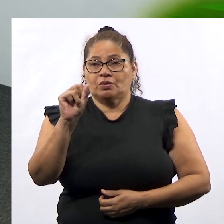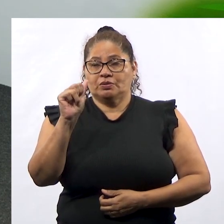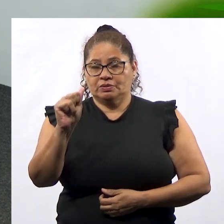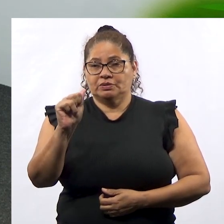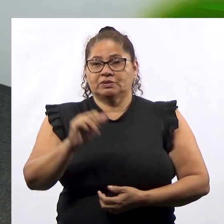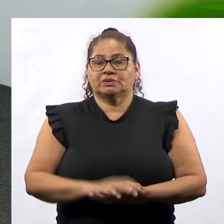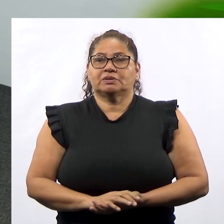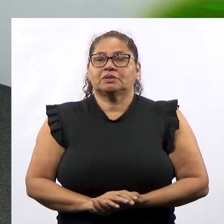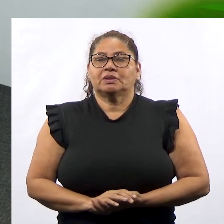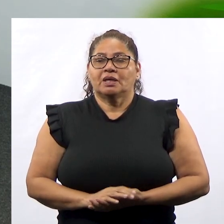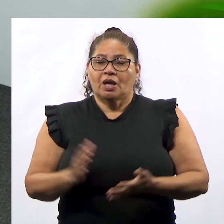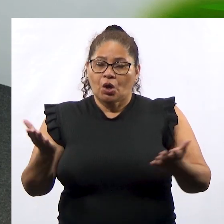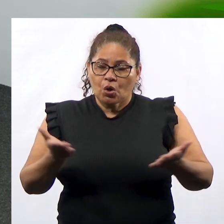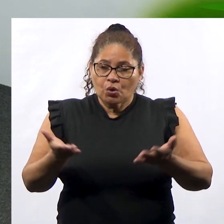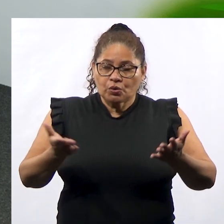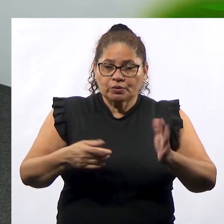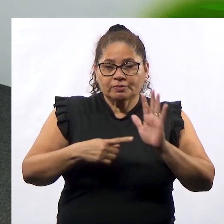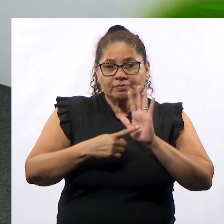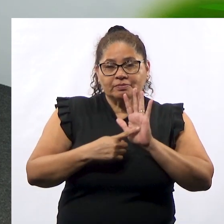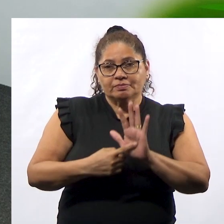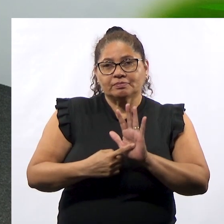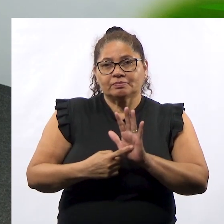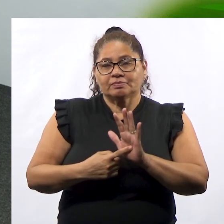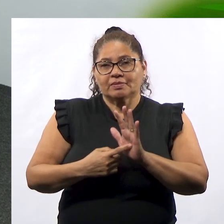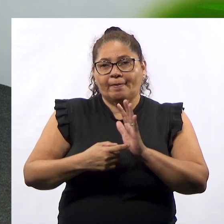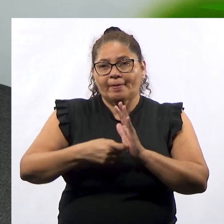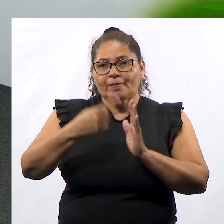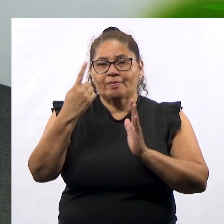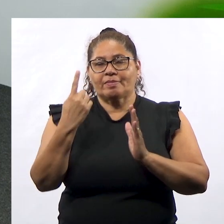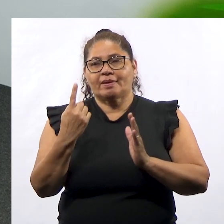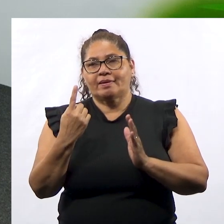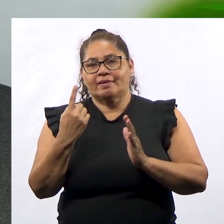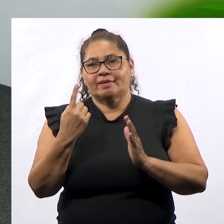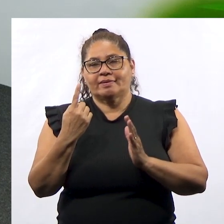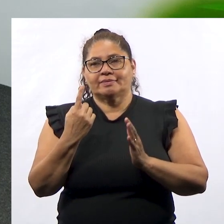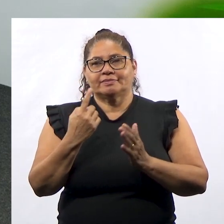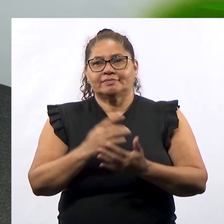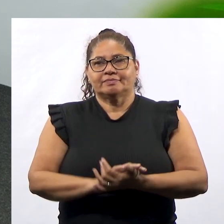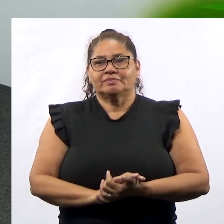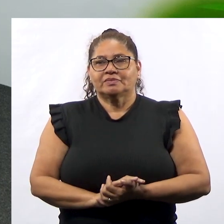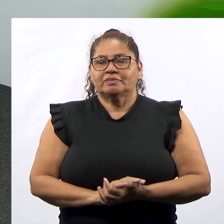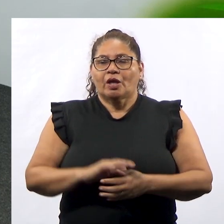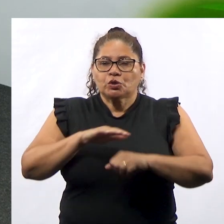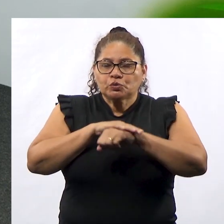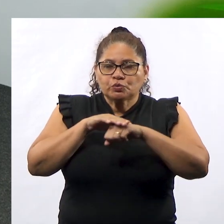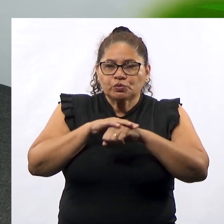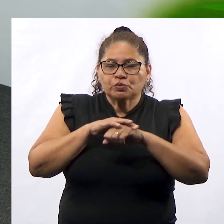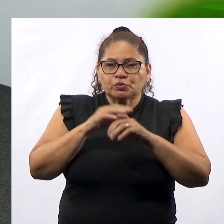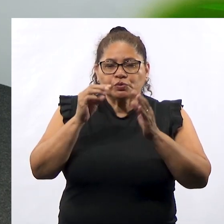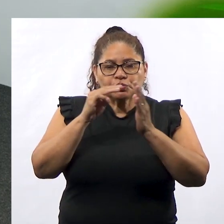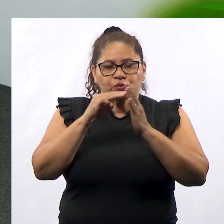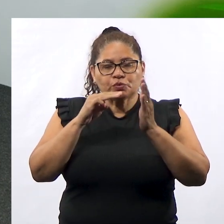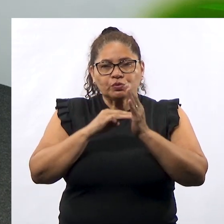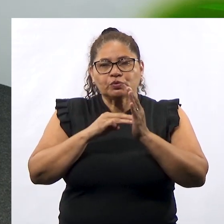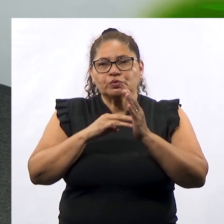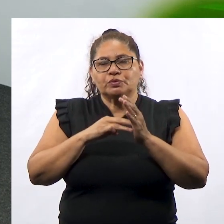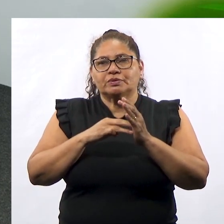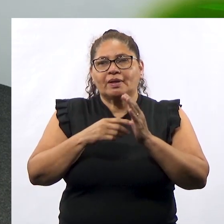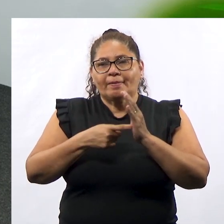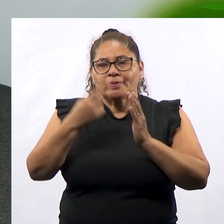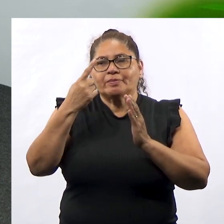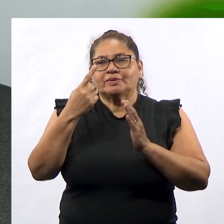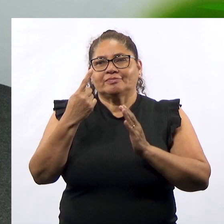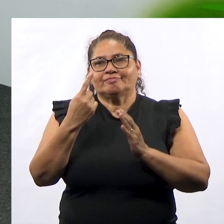hoje para apresentar a nossa primeira unidade e conversarmos sobre os conteúdos da nossa primeira unidade.